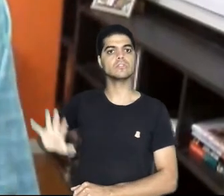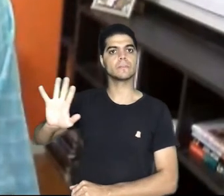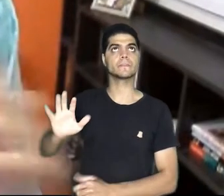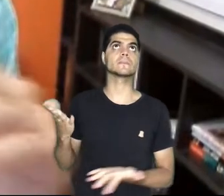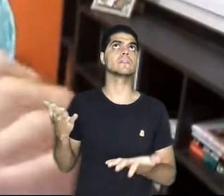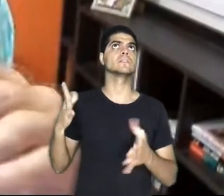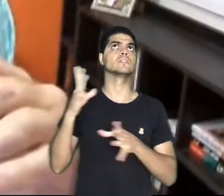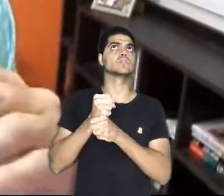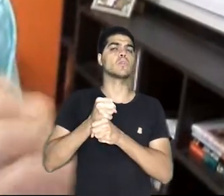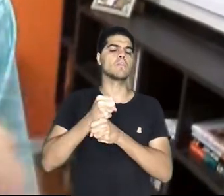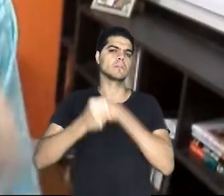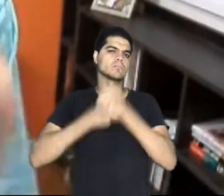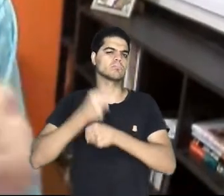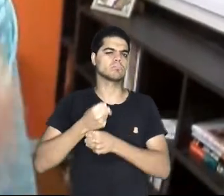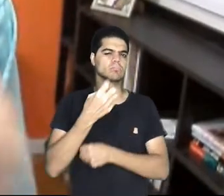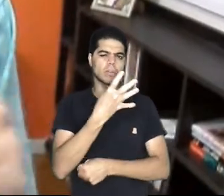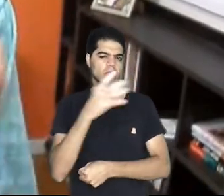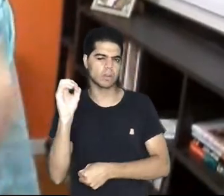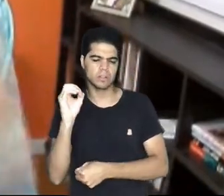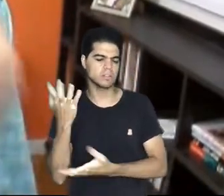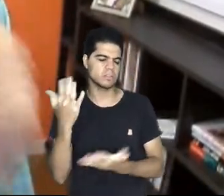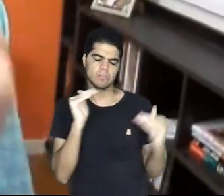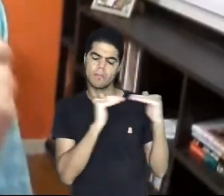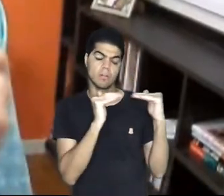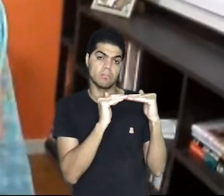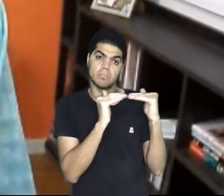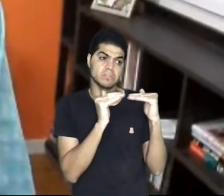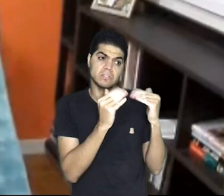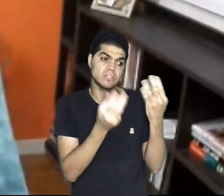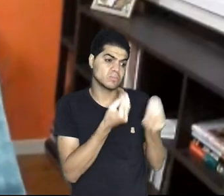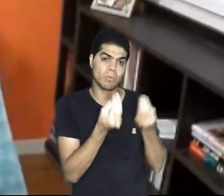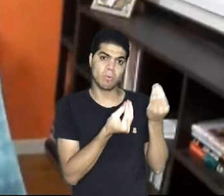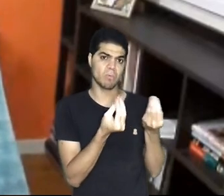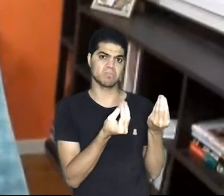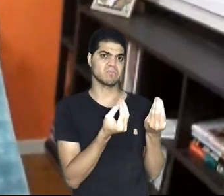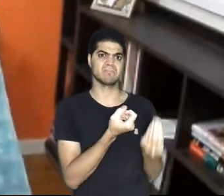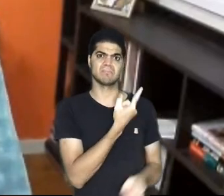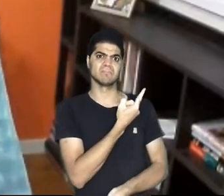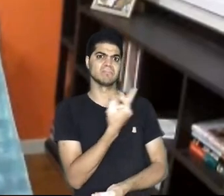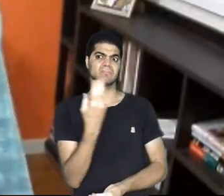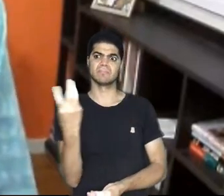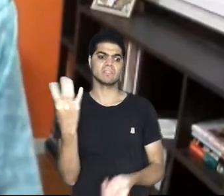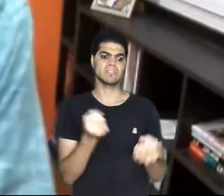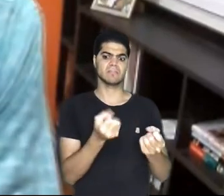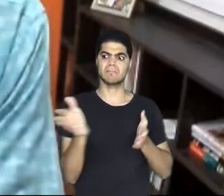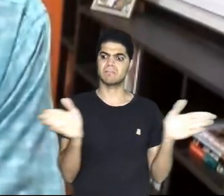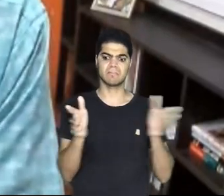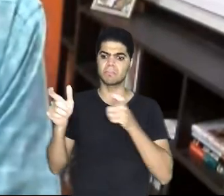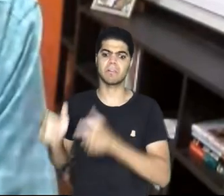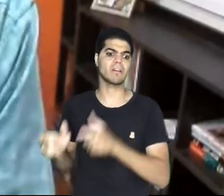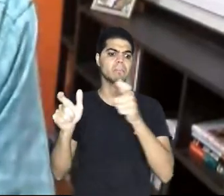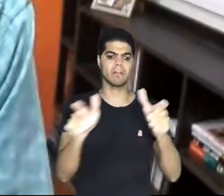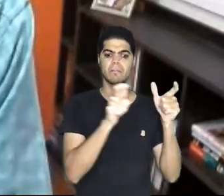isso já é um consenso. Não se pode explicar a independência por um, dois ou três espaços